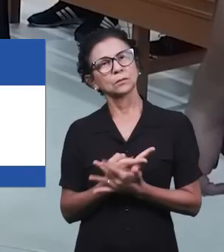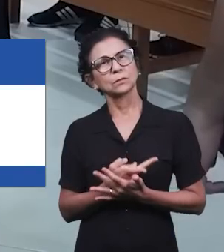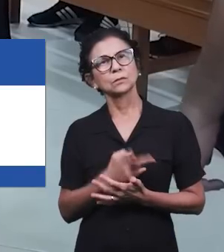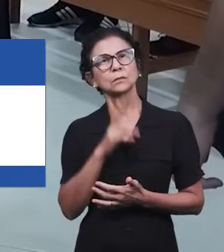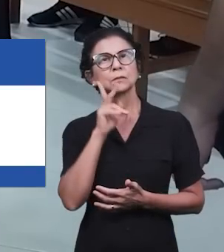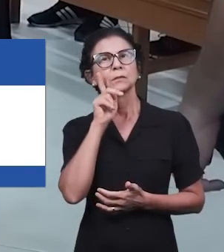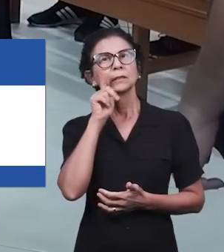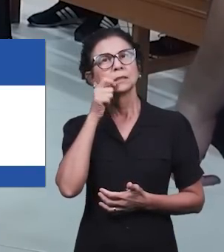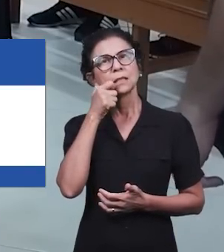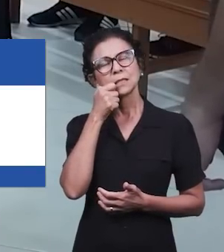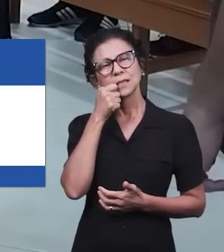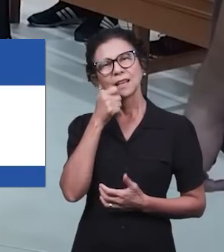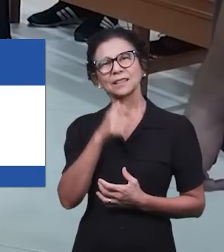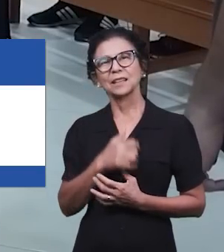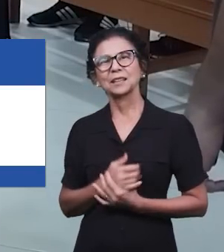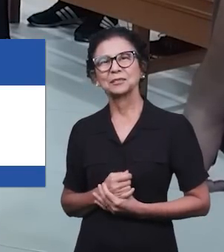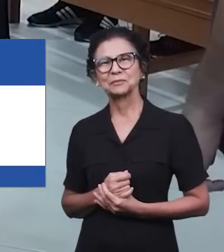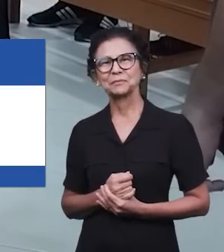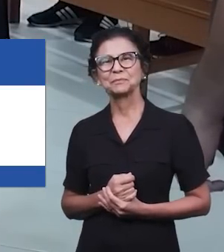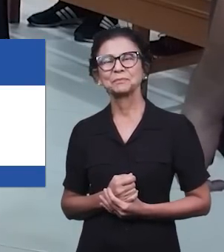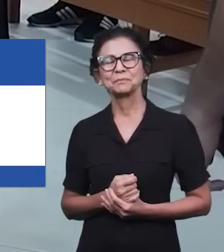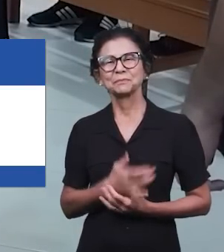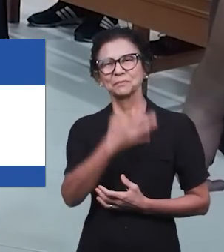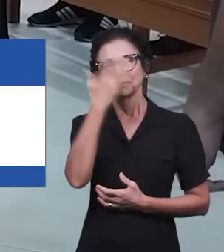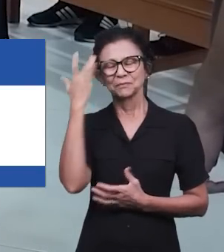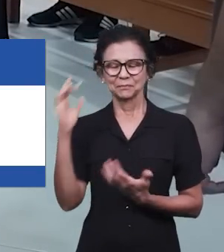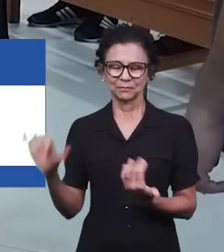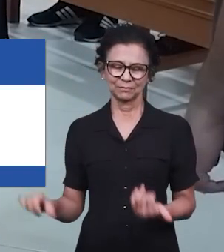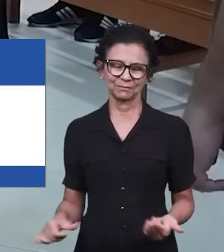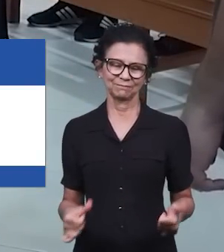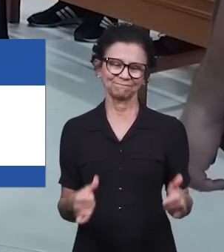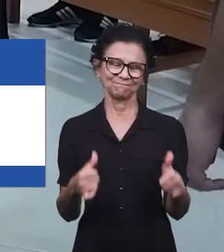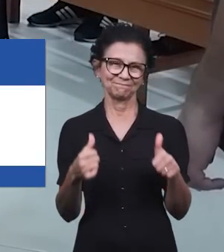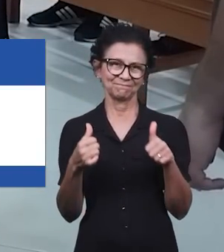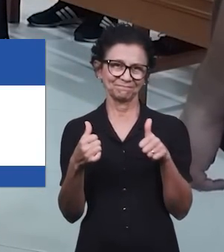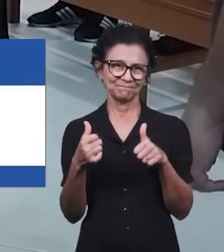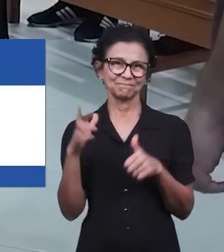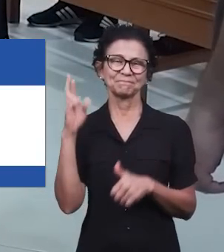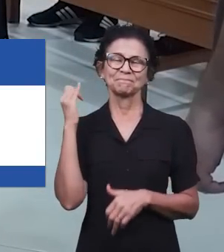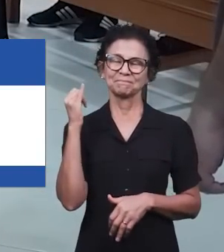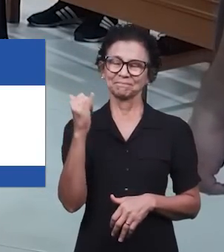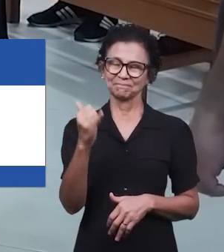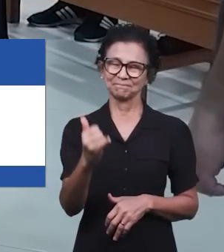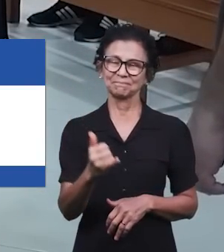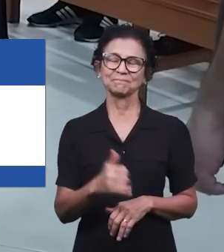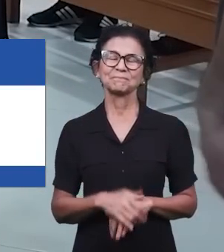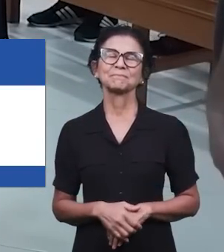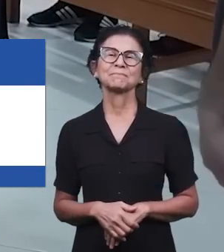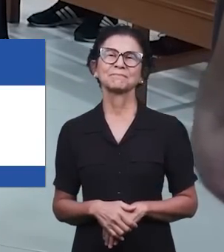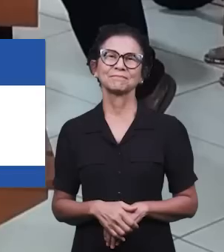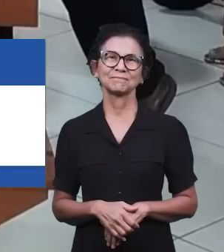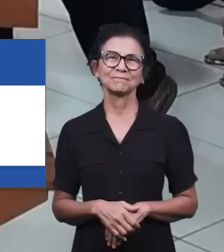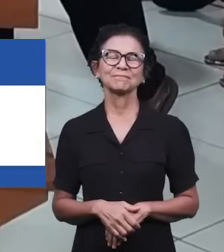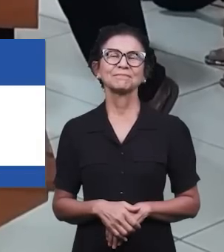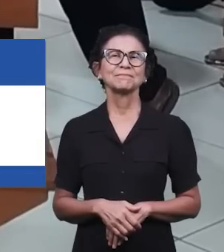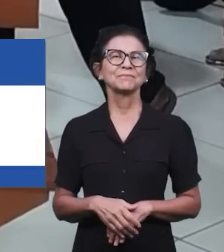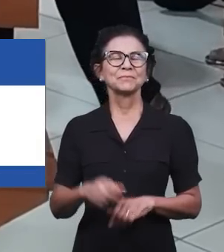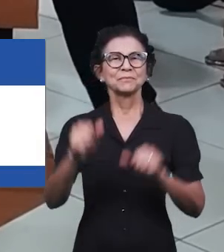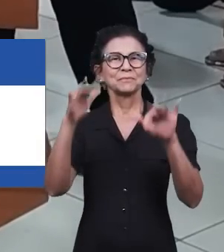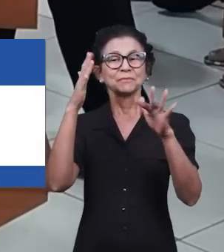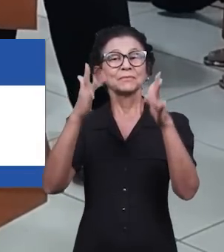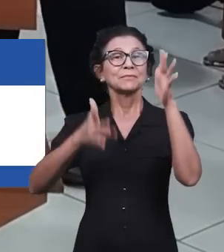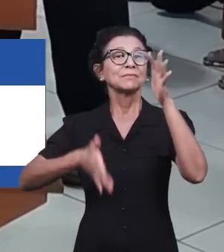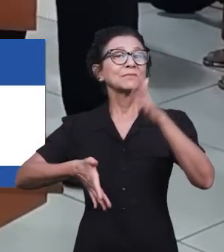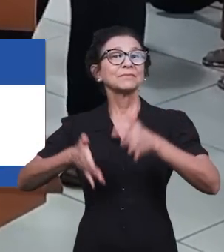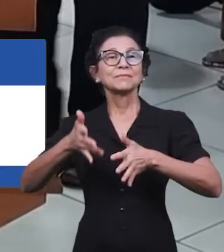ceia com as vidas que foram batizadas. O Senhor falou grandemente neste momento, derramando suas bênçãos e